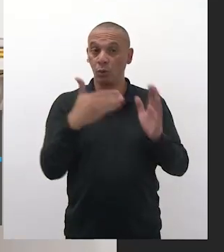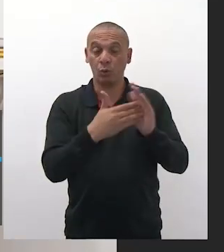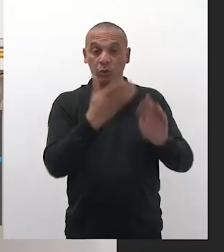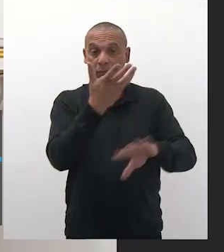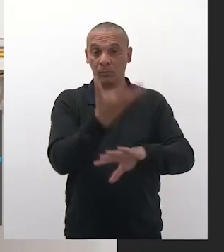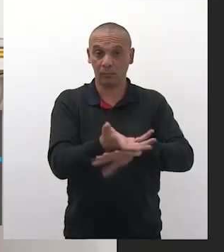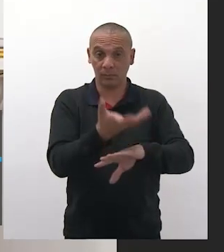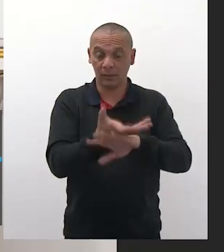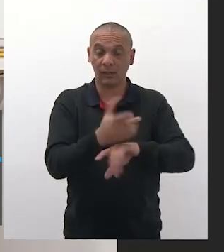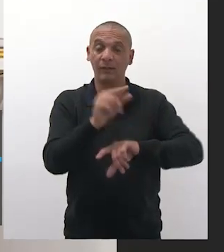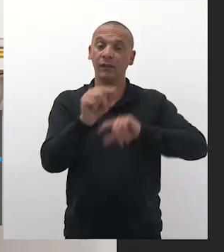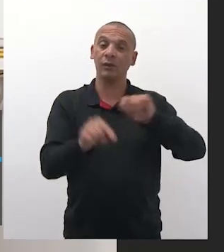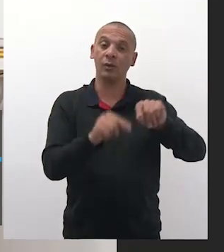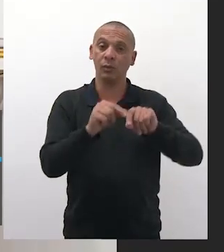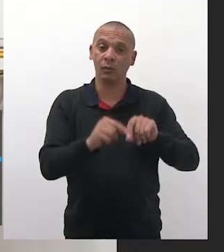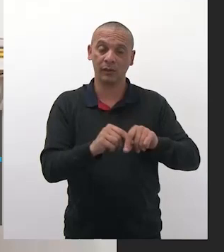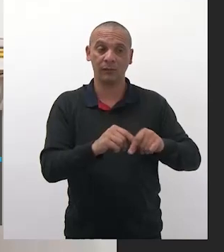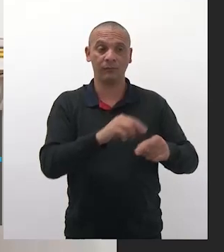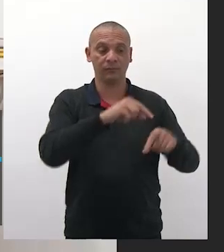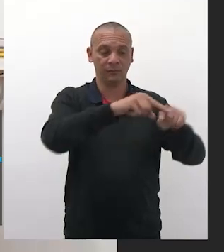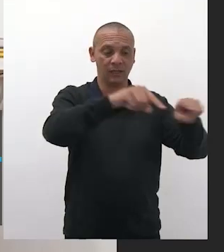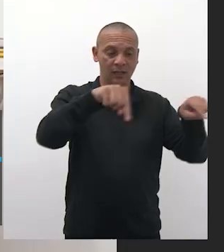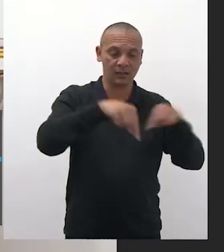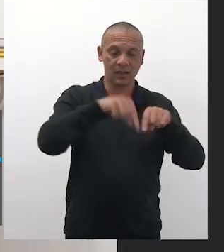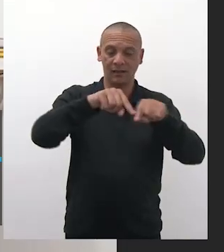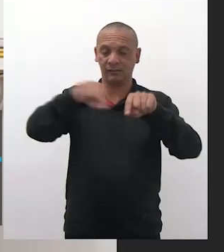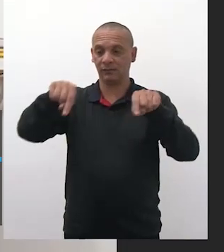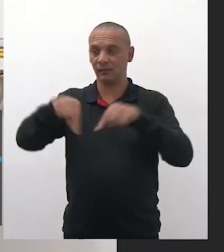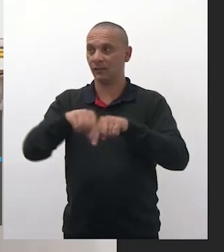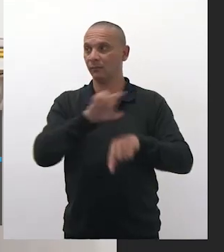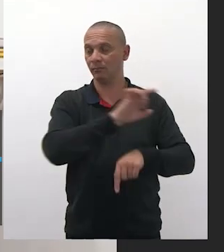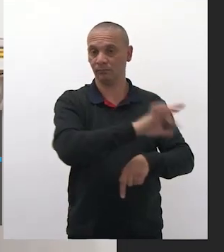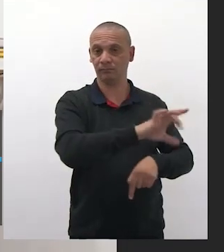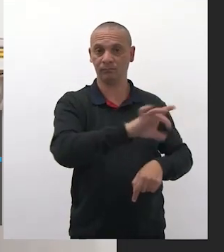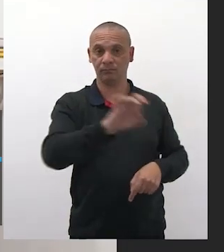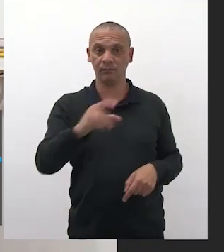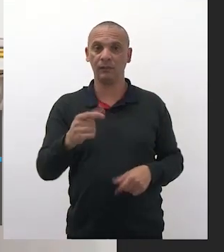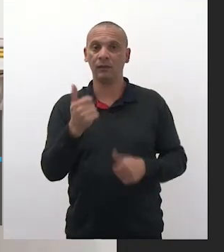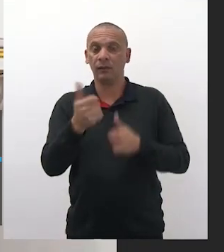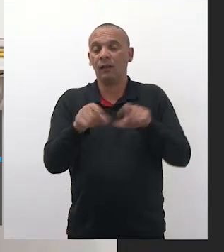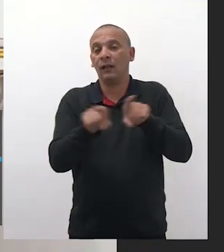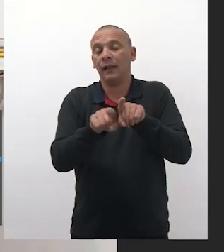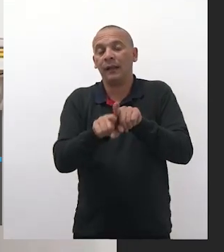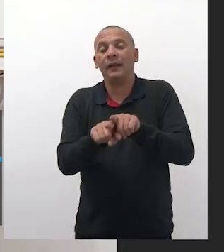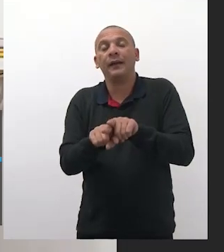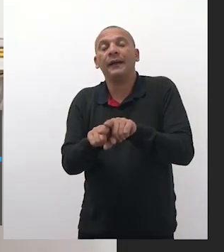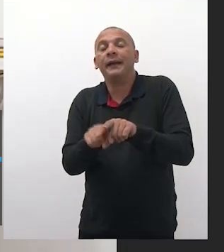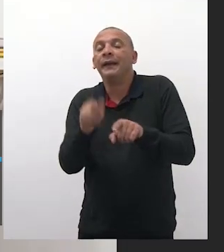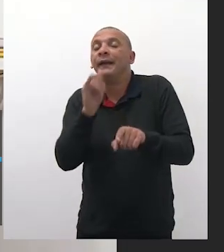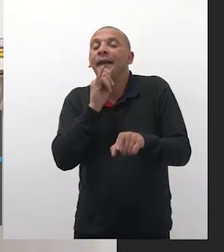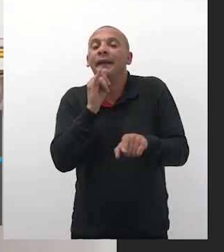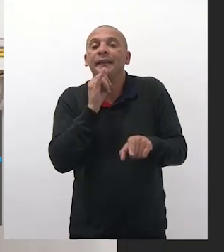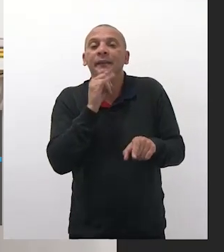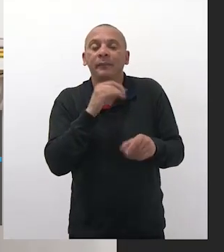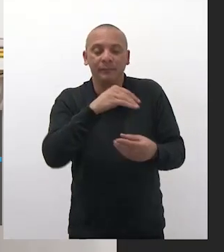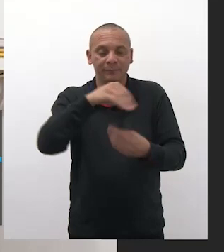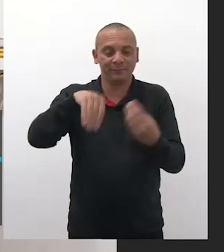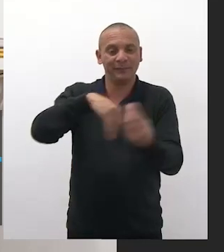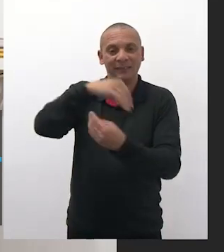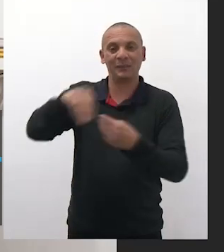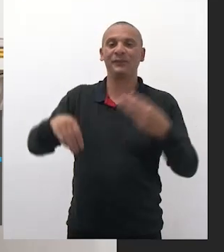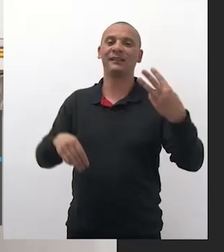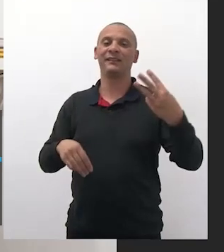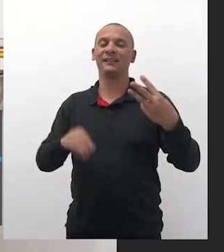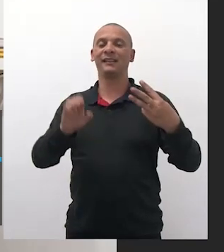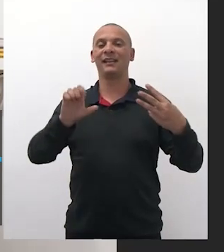disciplinas, era cada série na sua sala. E nas eletivas, mistura-se as 3